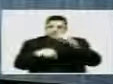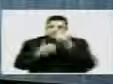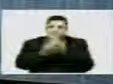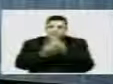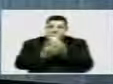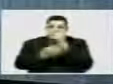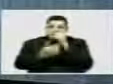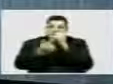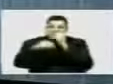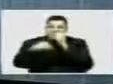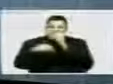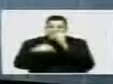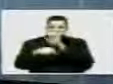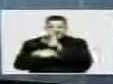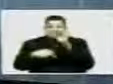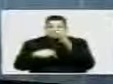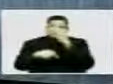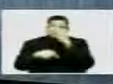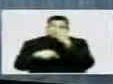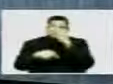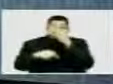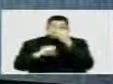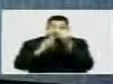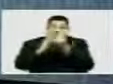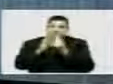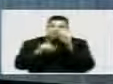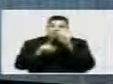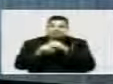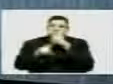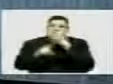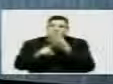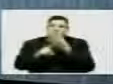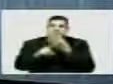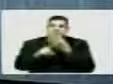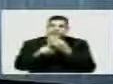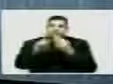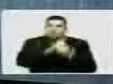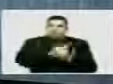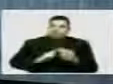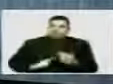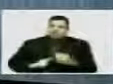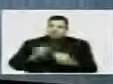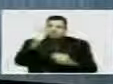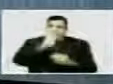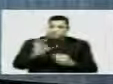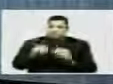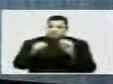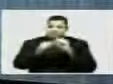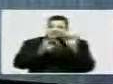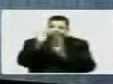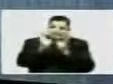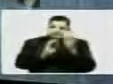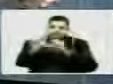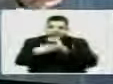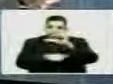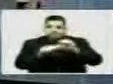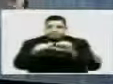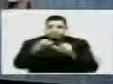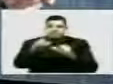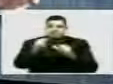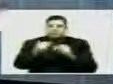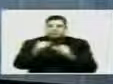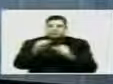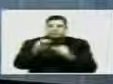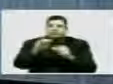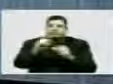pagar 17% de juros da sua dívida por mês. Então, o governo federal propõe alterar o indexador